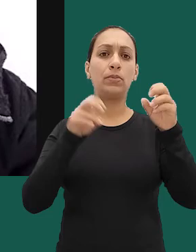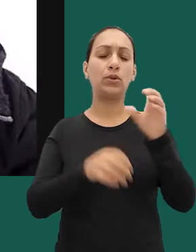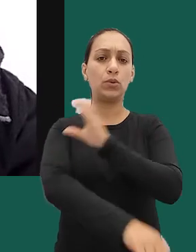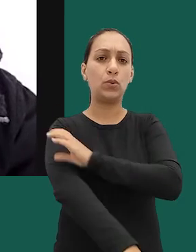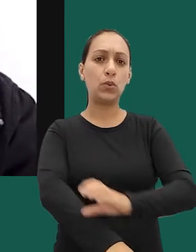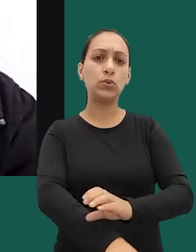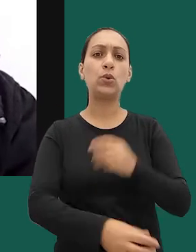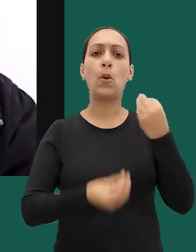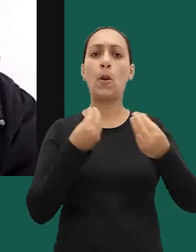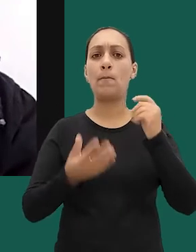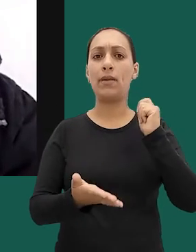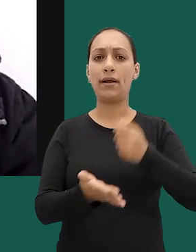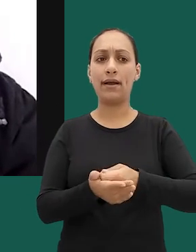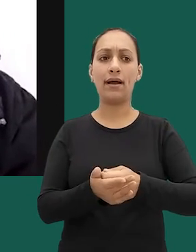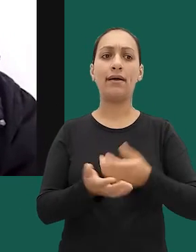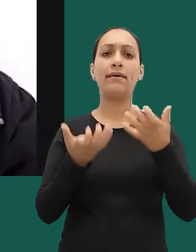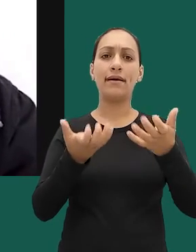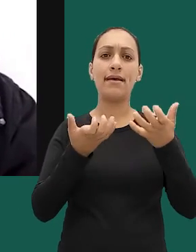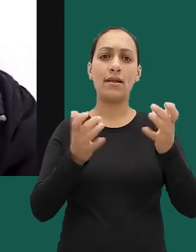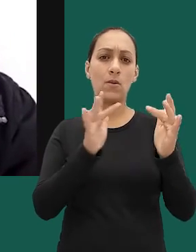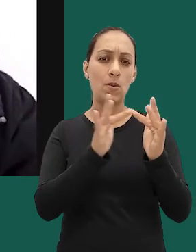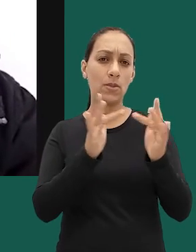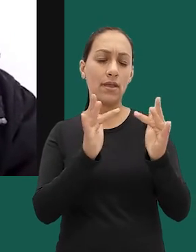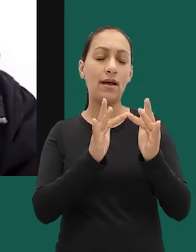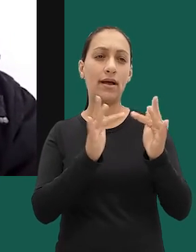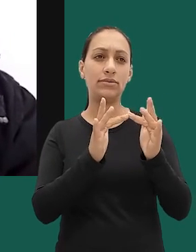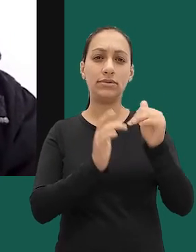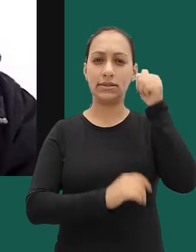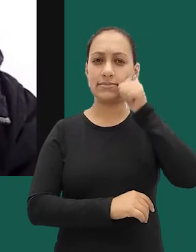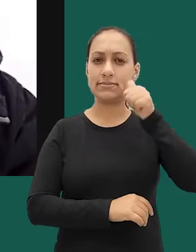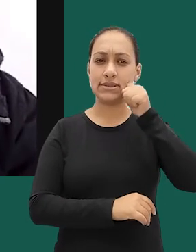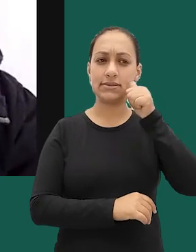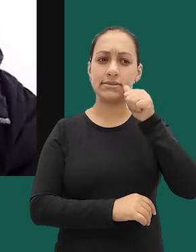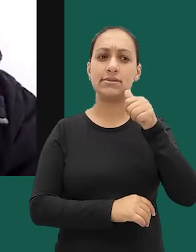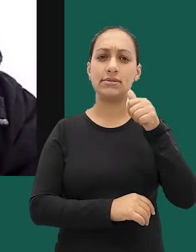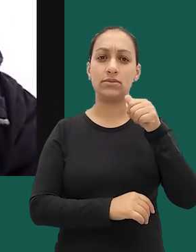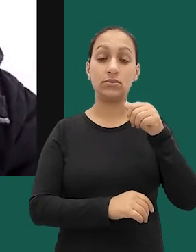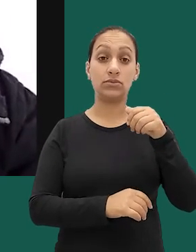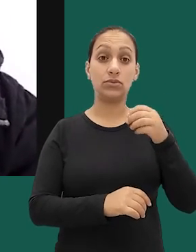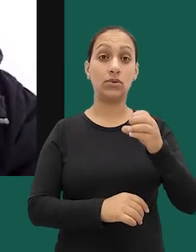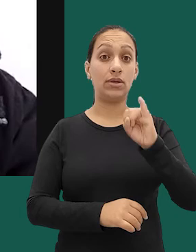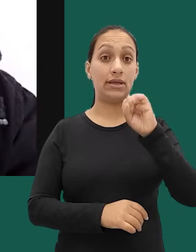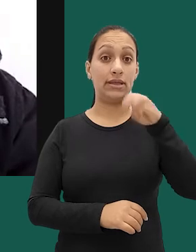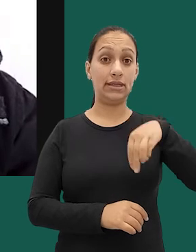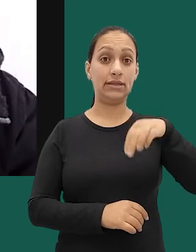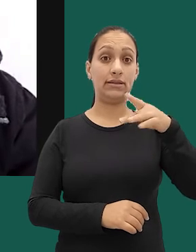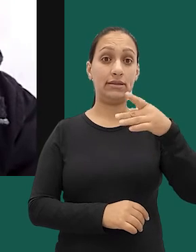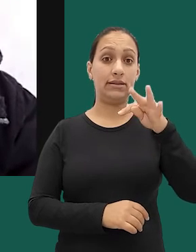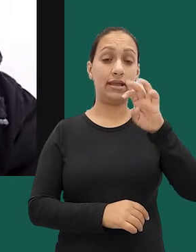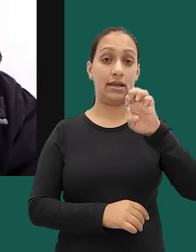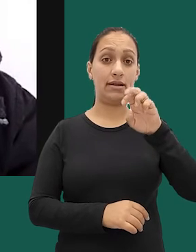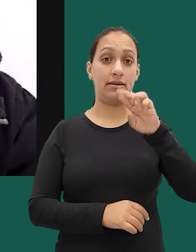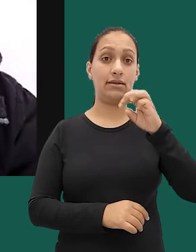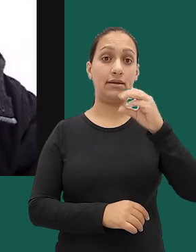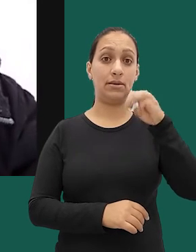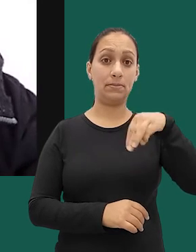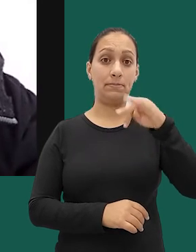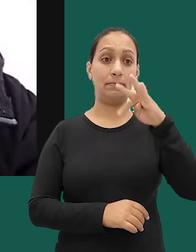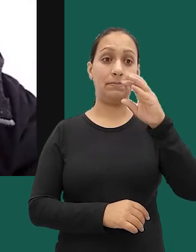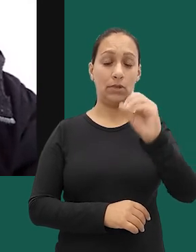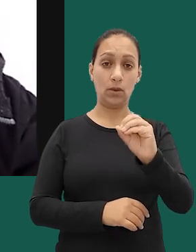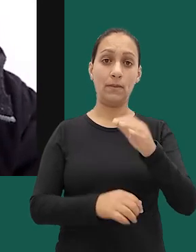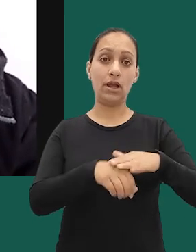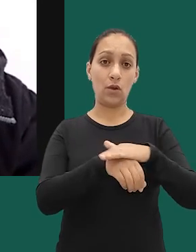pagamento, ou até querer algum contato com as gurias do intercâmbio para conversar com ela ali,